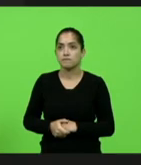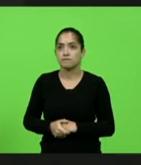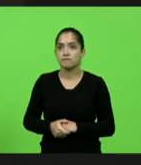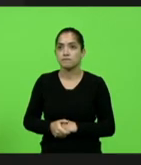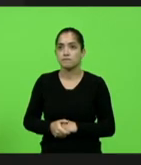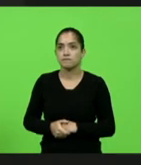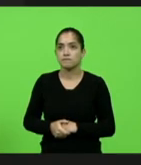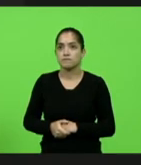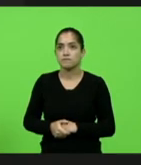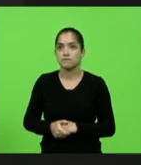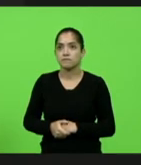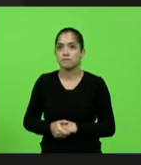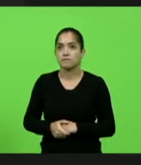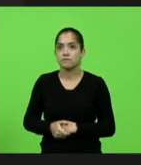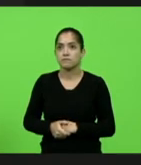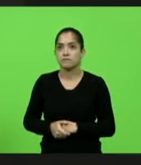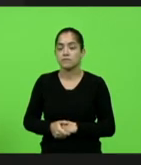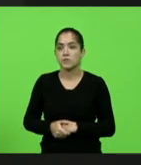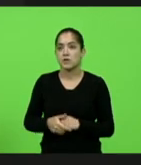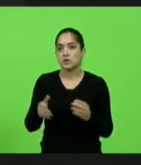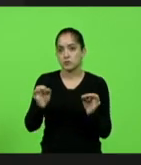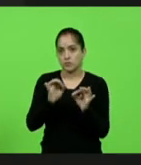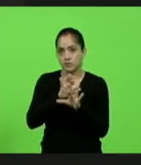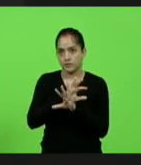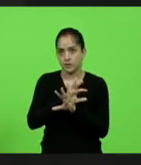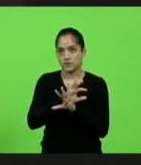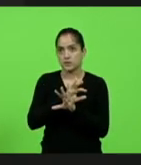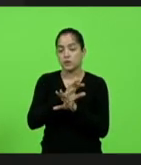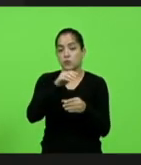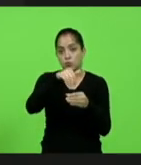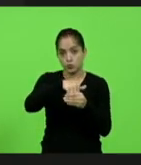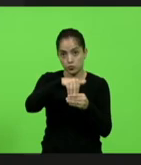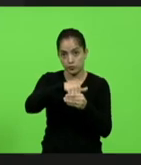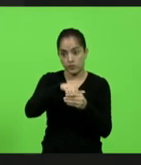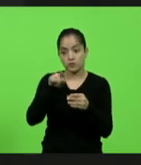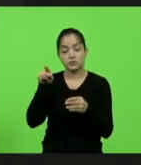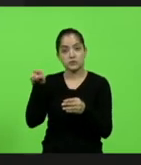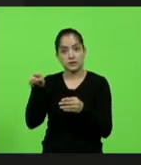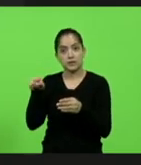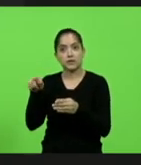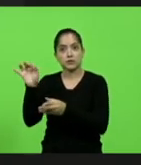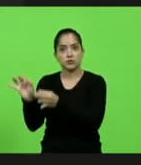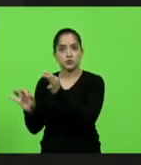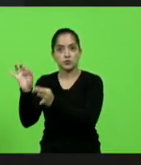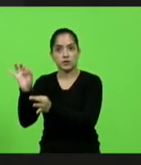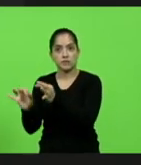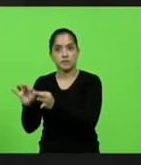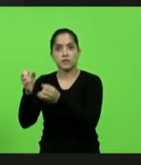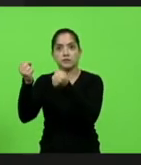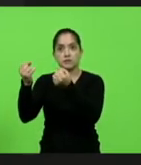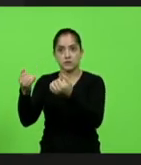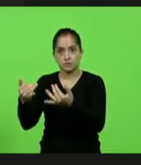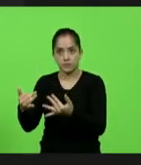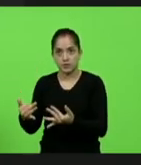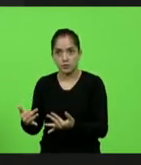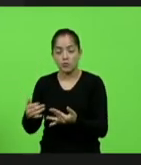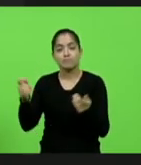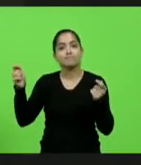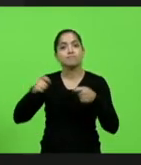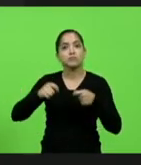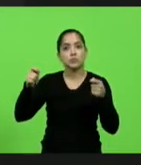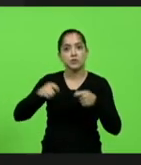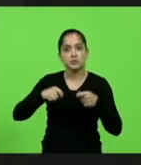Só para finalizar, então, inclusive um dos votos daquele julgamento do ministro Fachin fala abertamente sobre a possibilidade de mandado